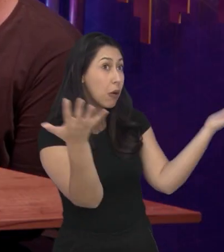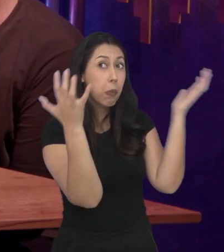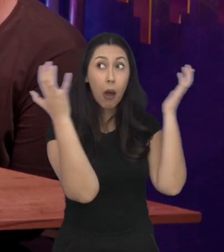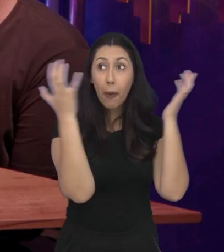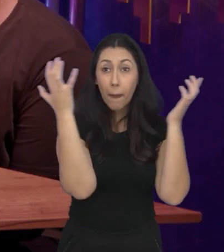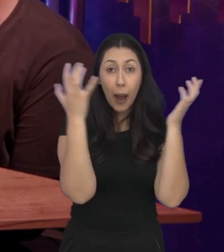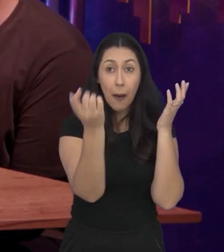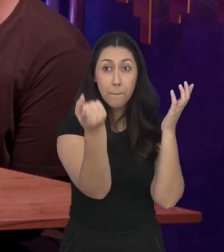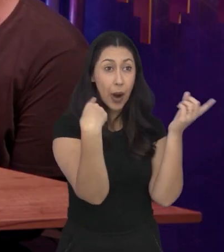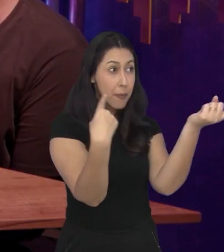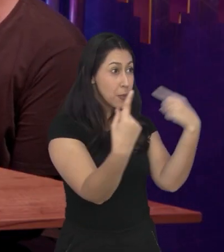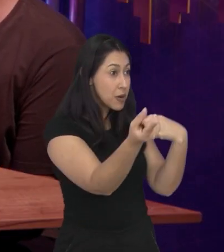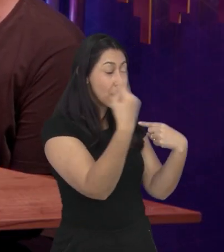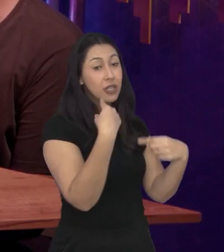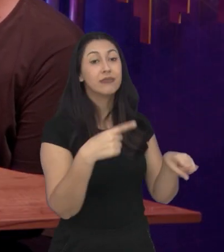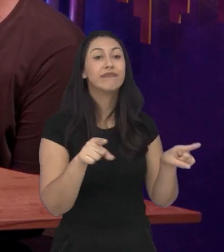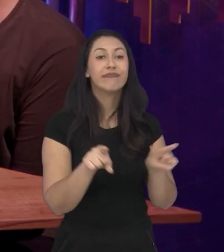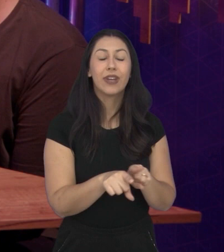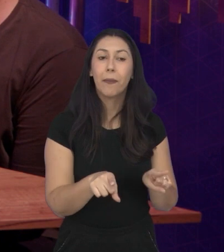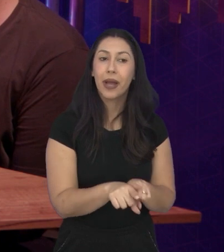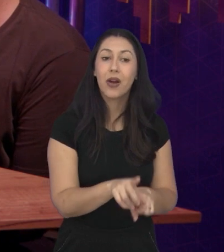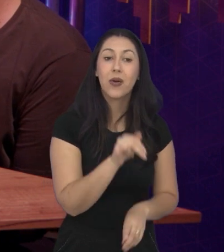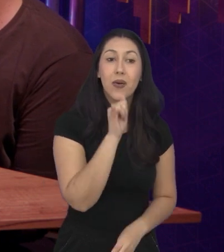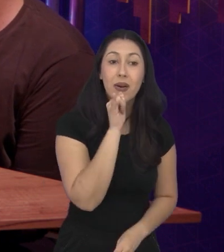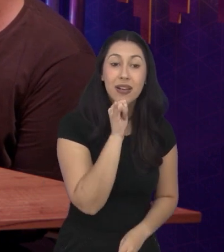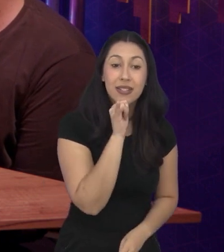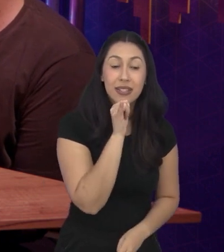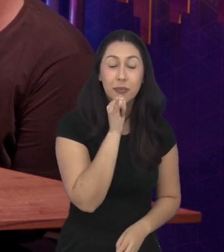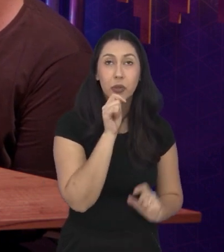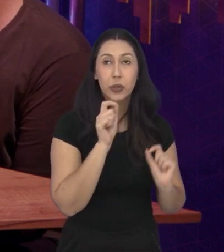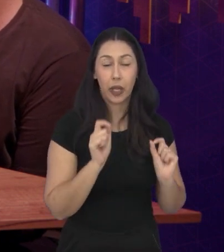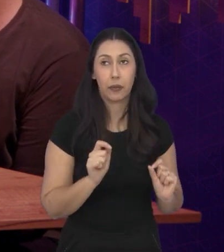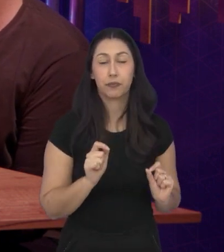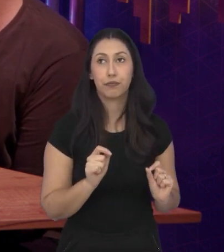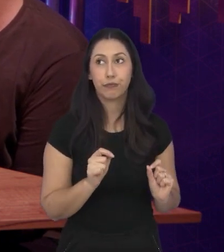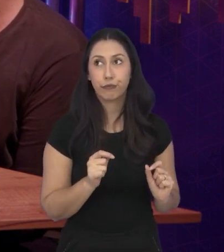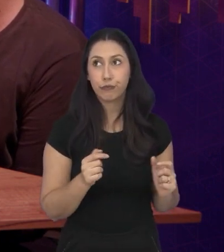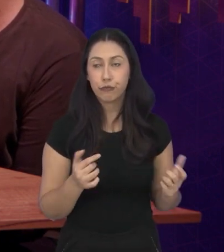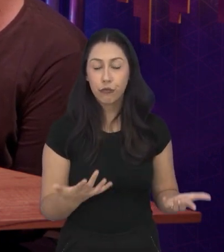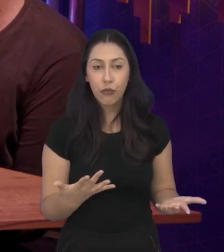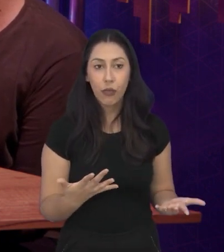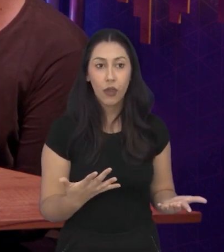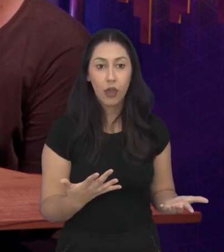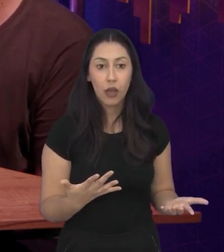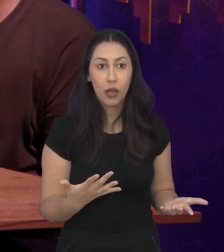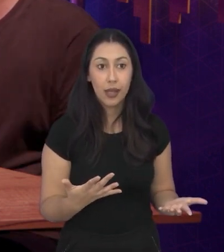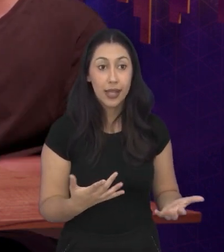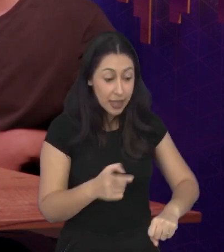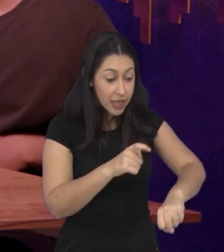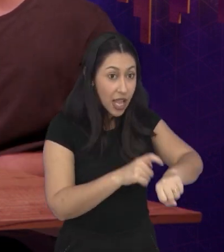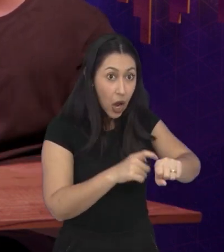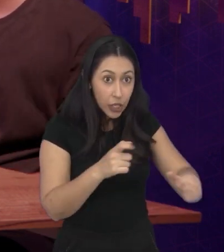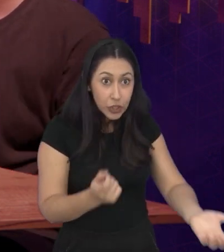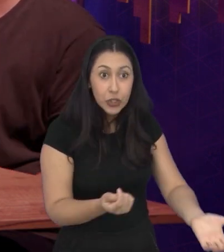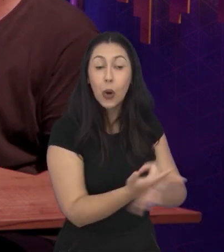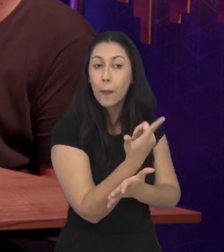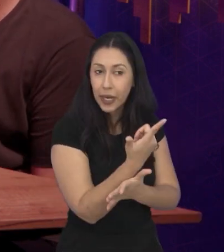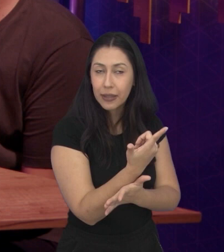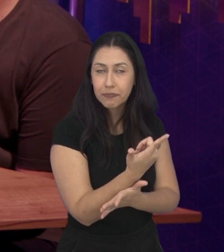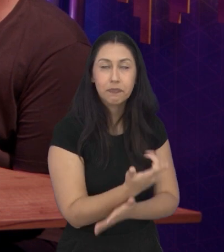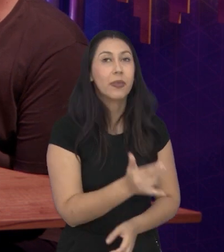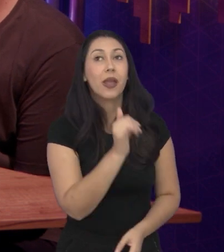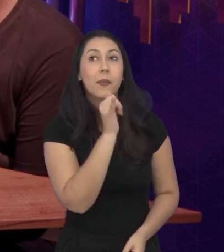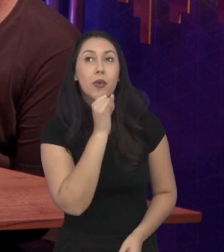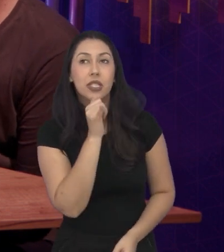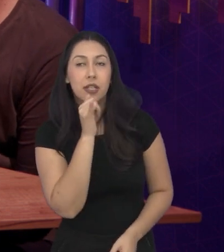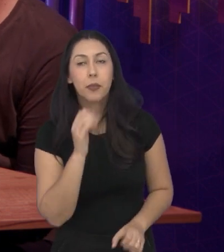te influenciando. Então, um exemplo bom aqui também que a gente tem é essa questão de, por exemplo, decisões de compra. Então, sei